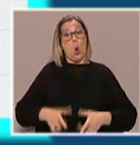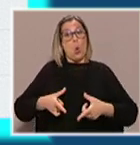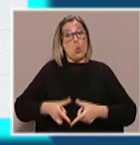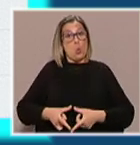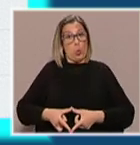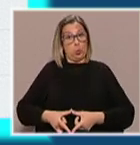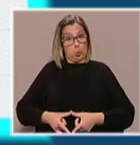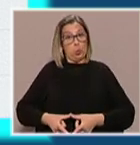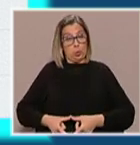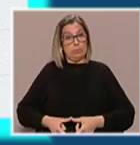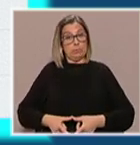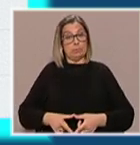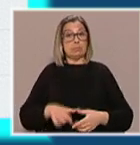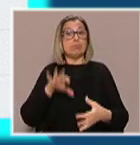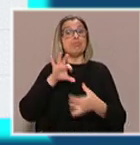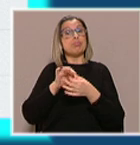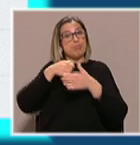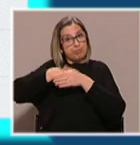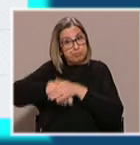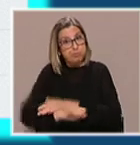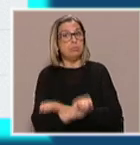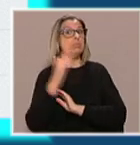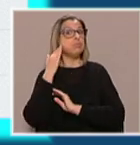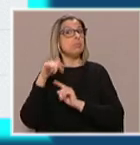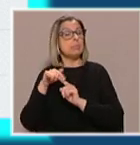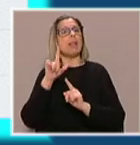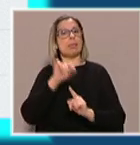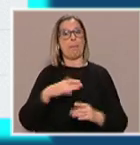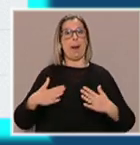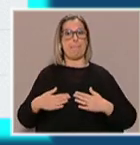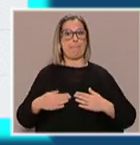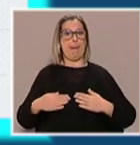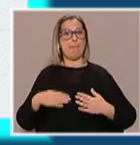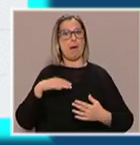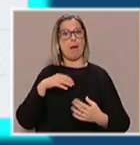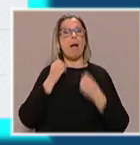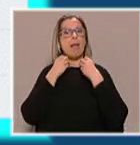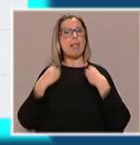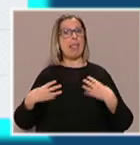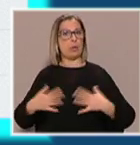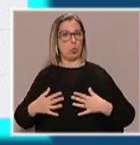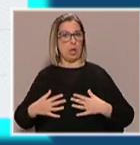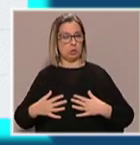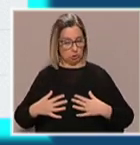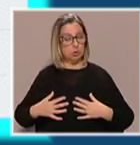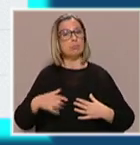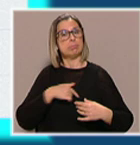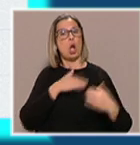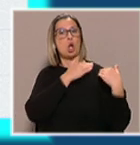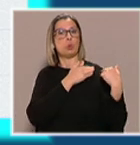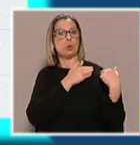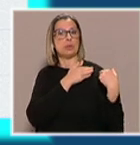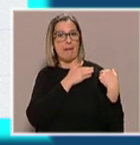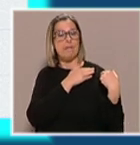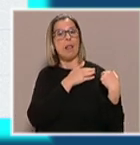contraindo durante o parto, quer nas glândulas mamárias, sendo também responsável pela excreção de